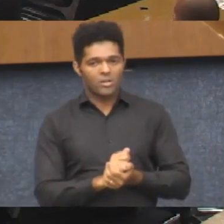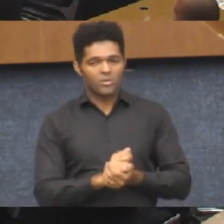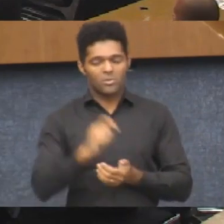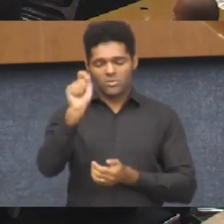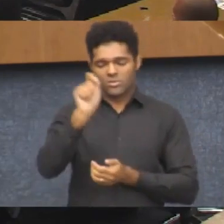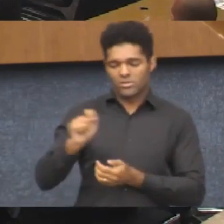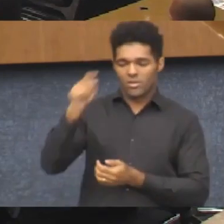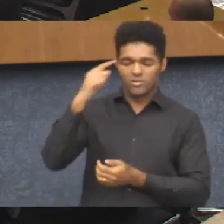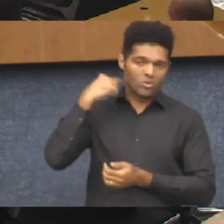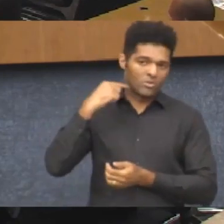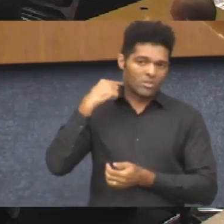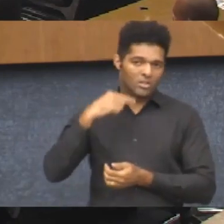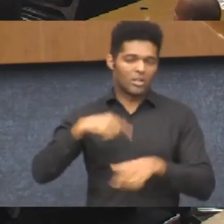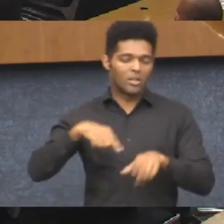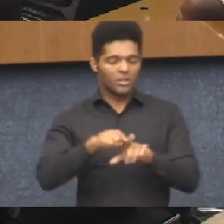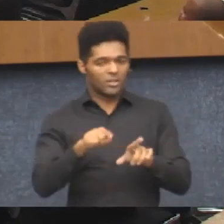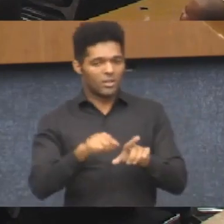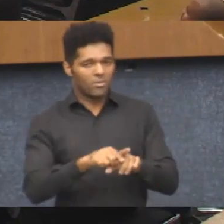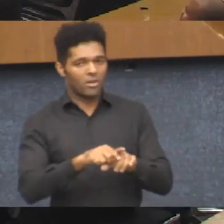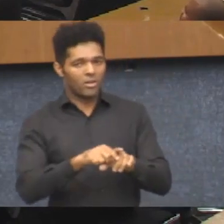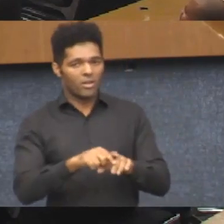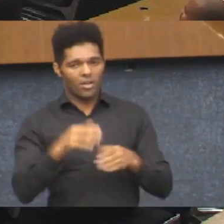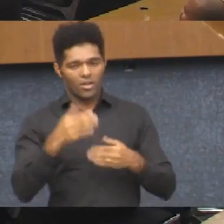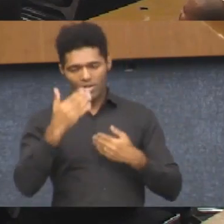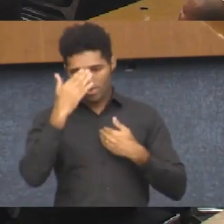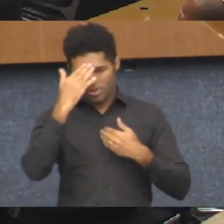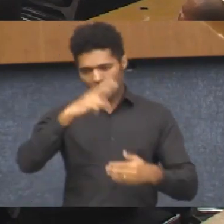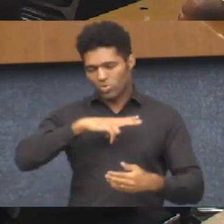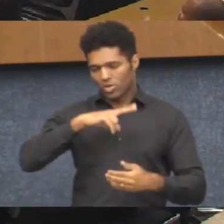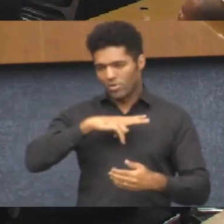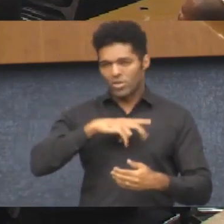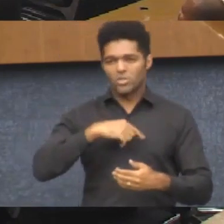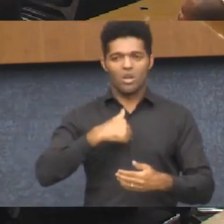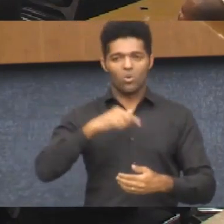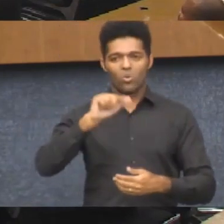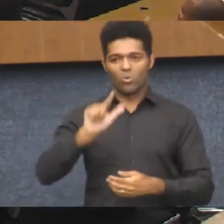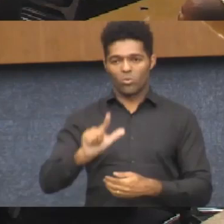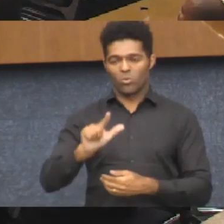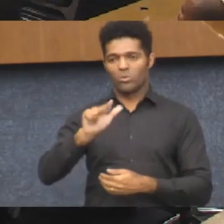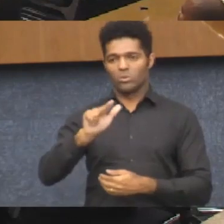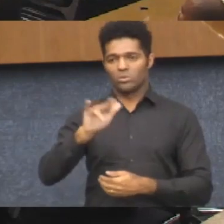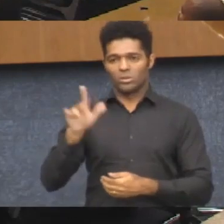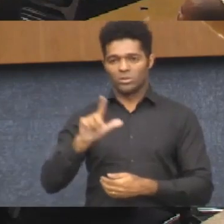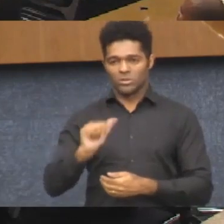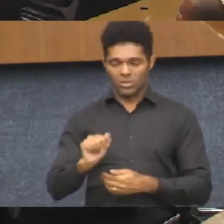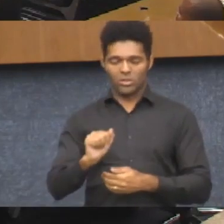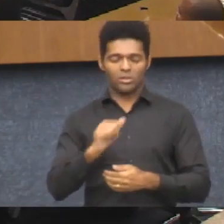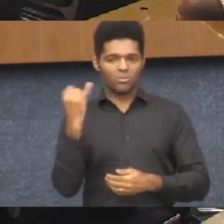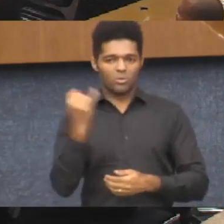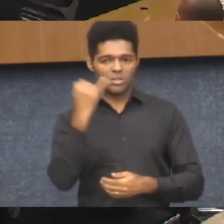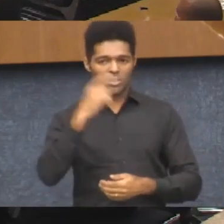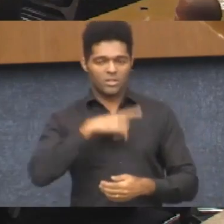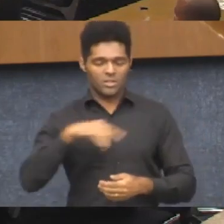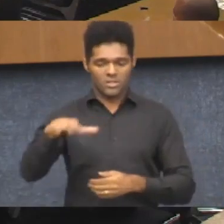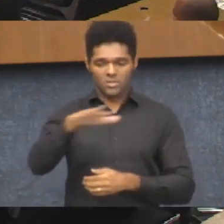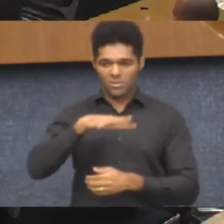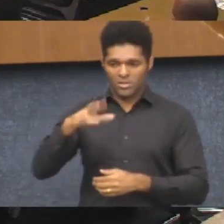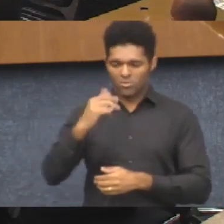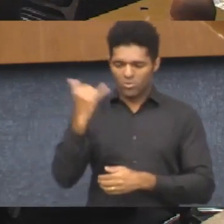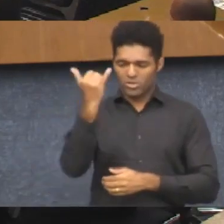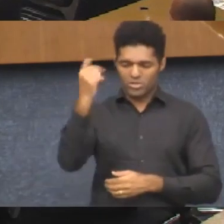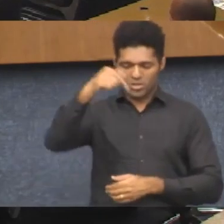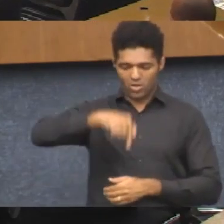Associação Mineira, mas pessoalmente falando também, enquanto Luísa, da importância que é ter esse espaço, da importância que é estar aqui hoje.